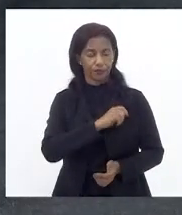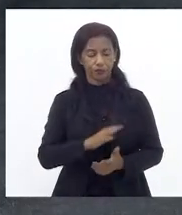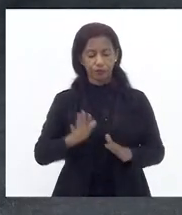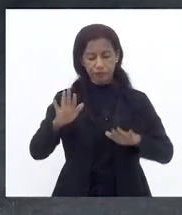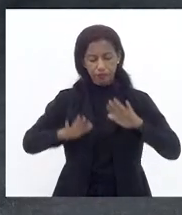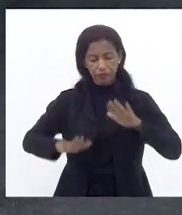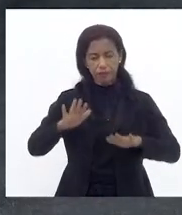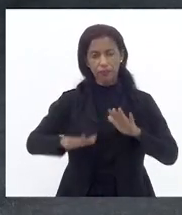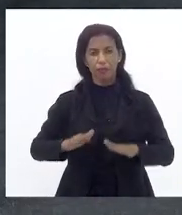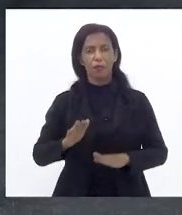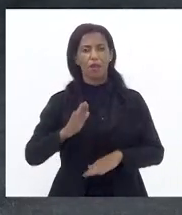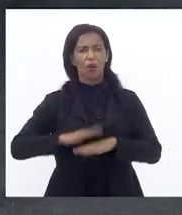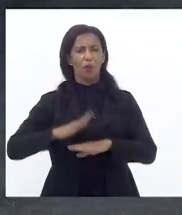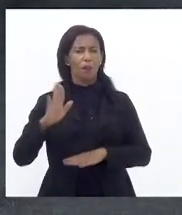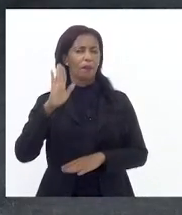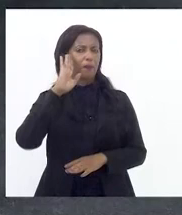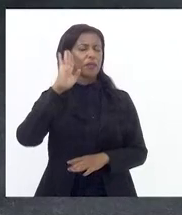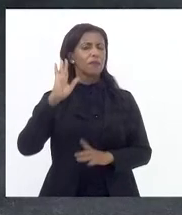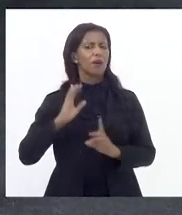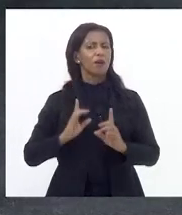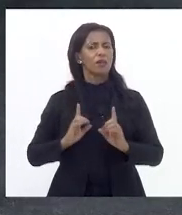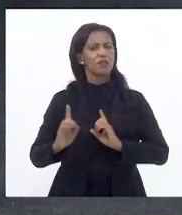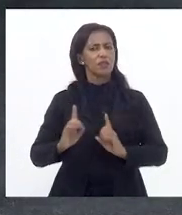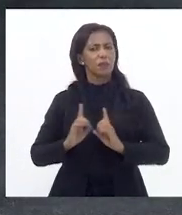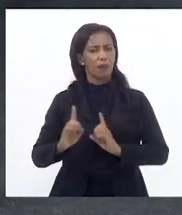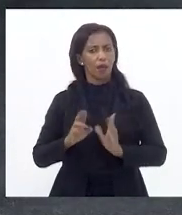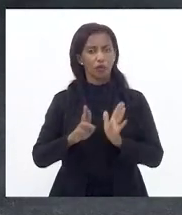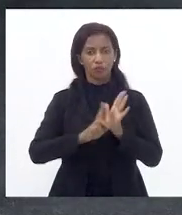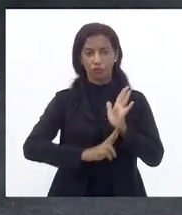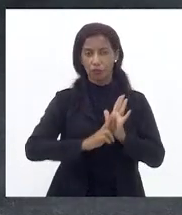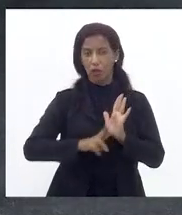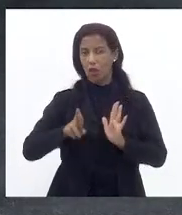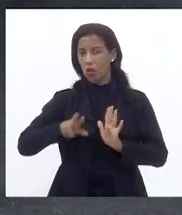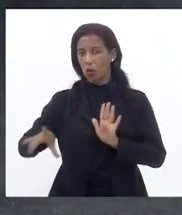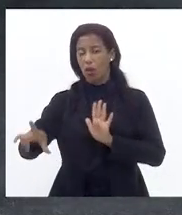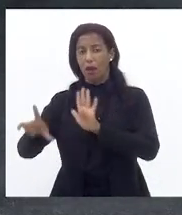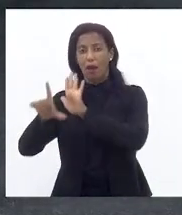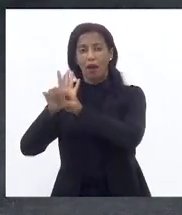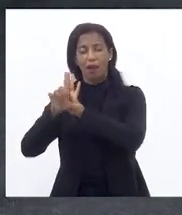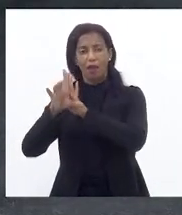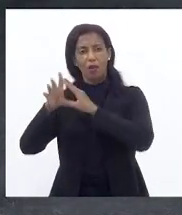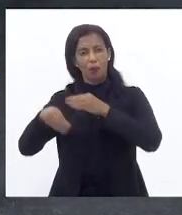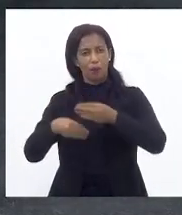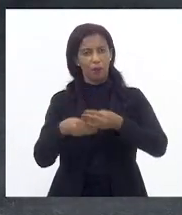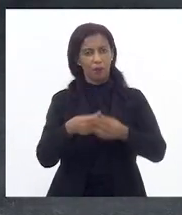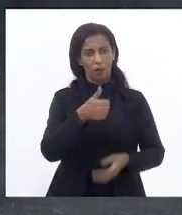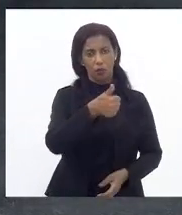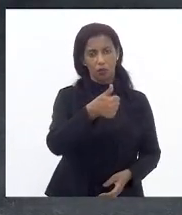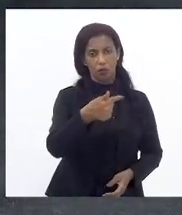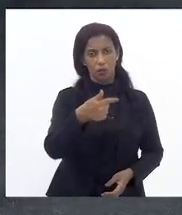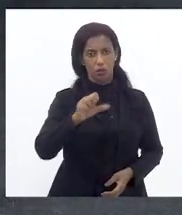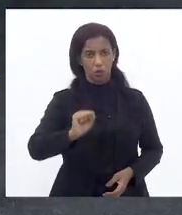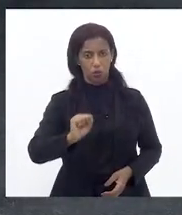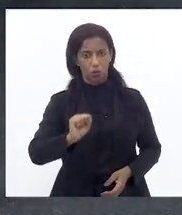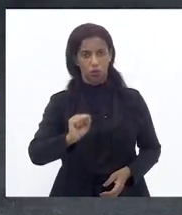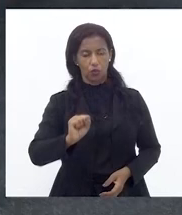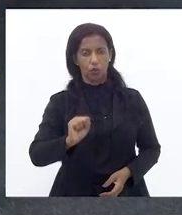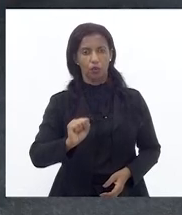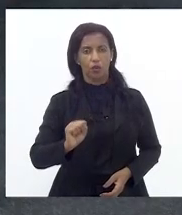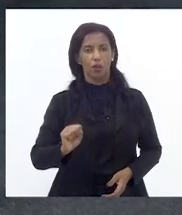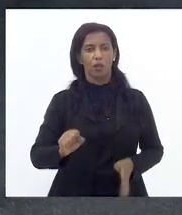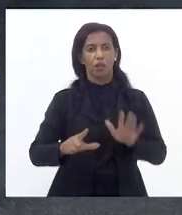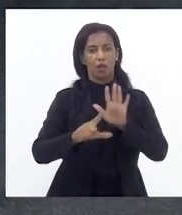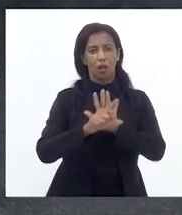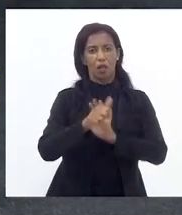Talvez o mais fundamental nesse debate do regime não seja a lei complementar 178 e a lei complementar